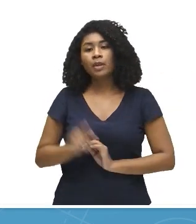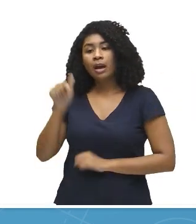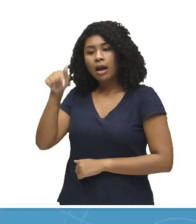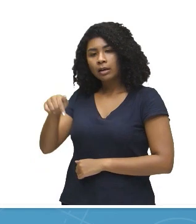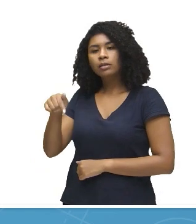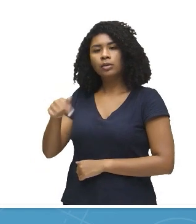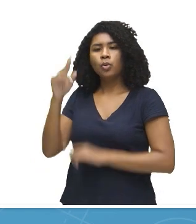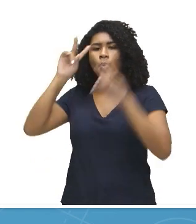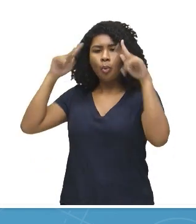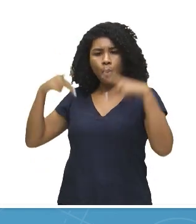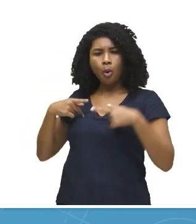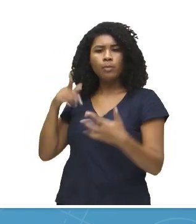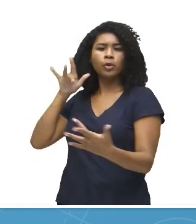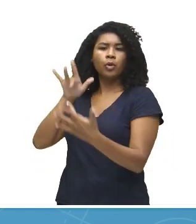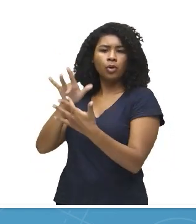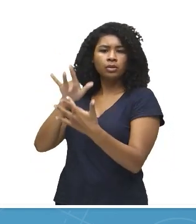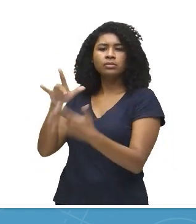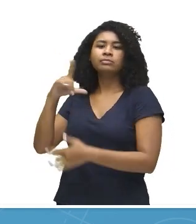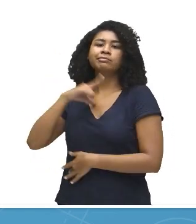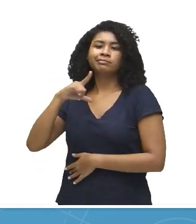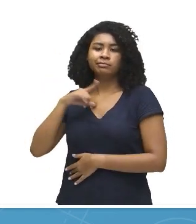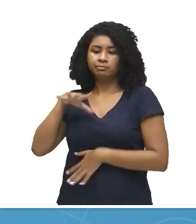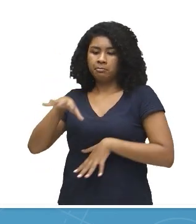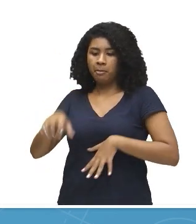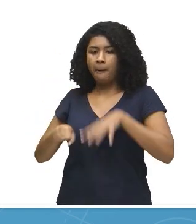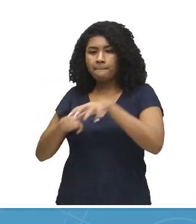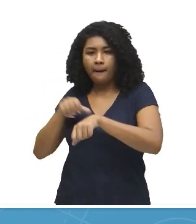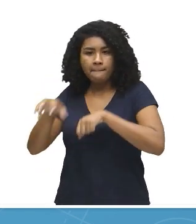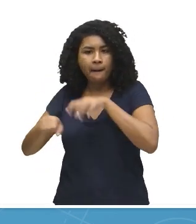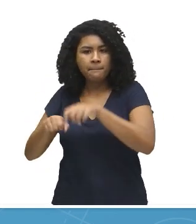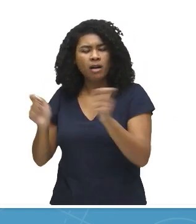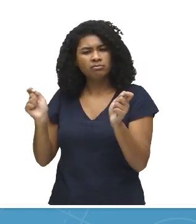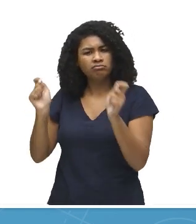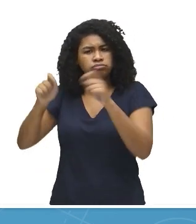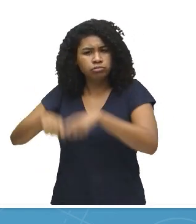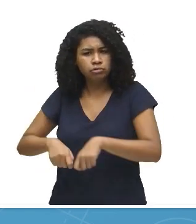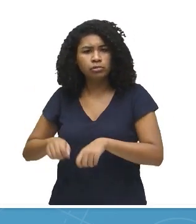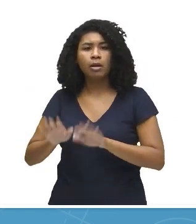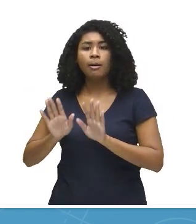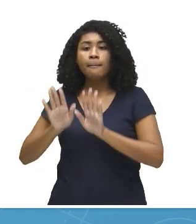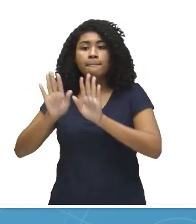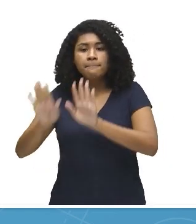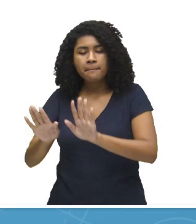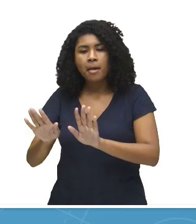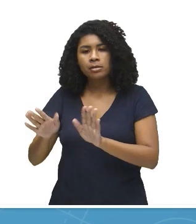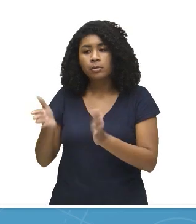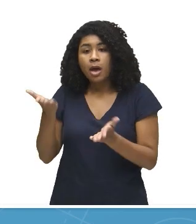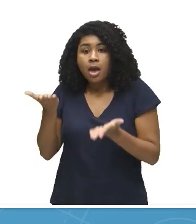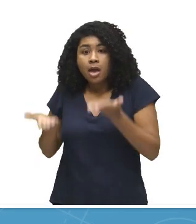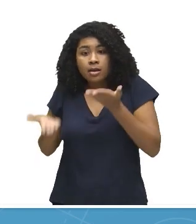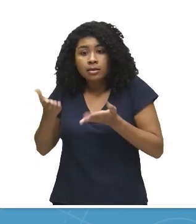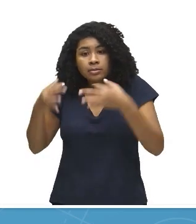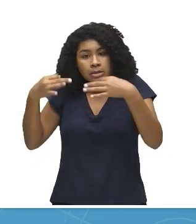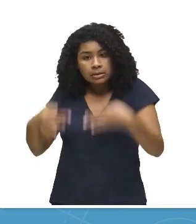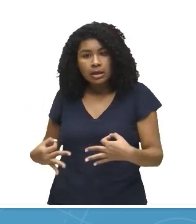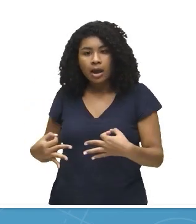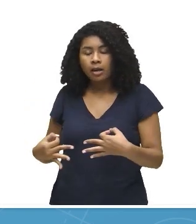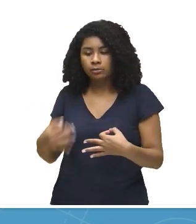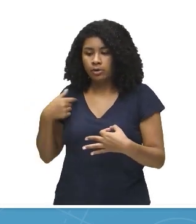racional, mas através aqui do manejo sustentável, né? Você vai conciliar ali o